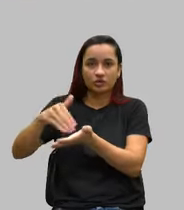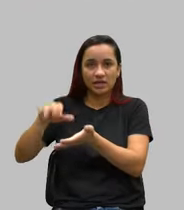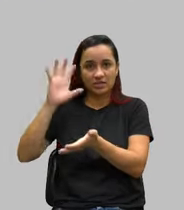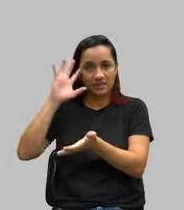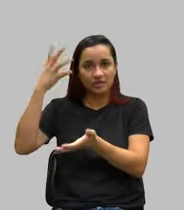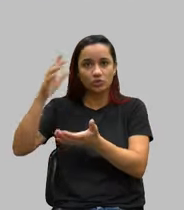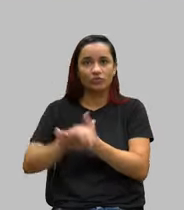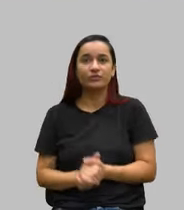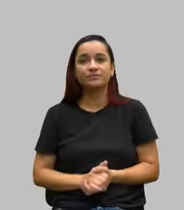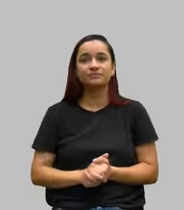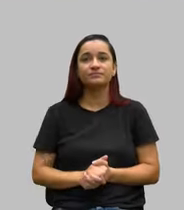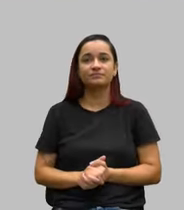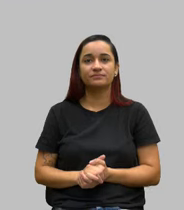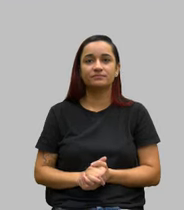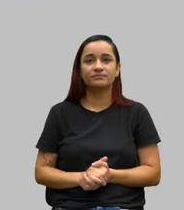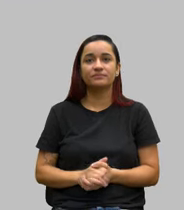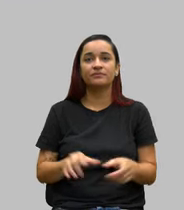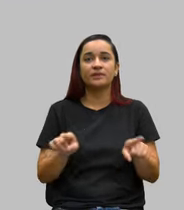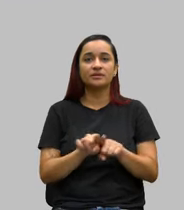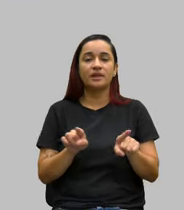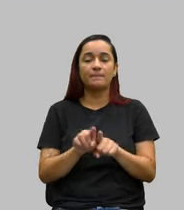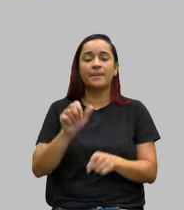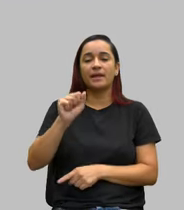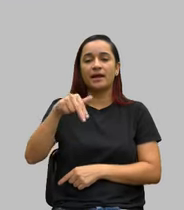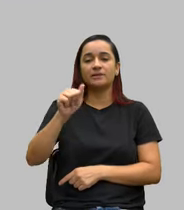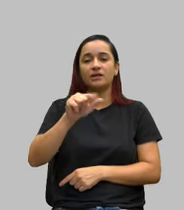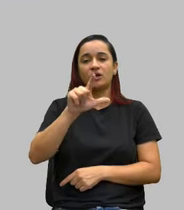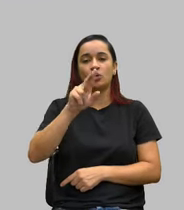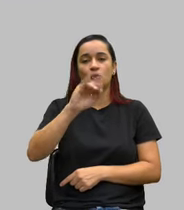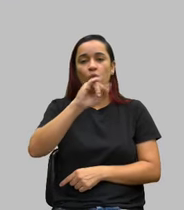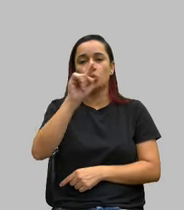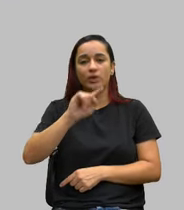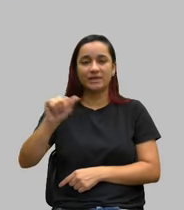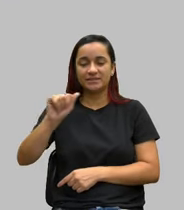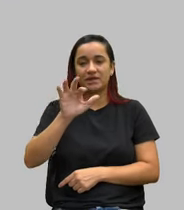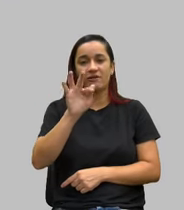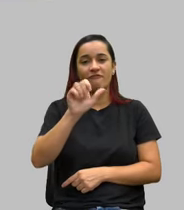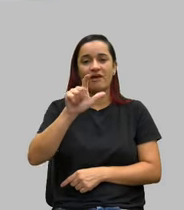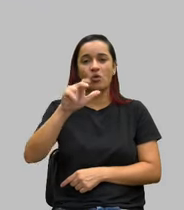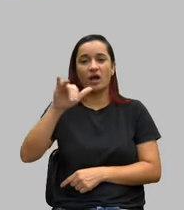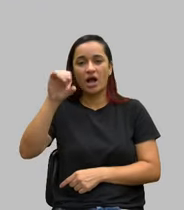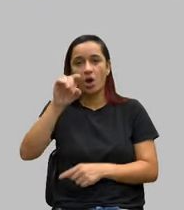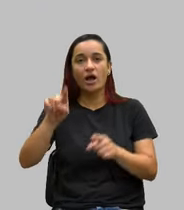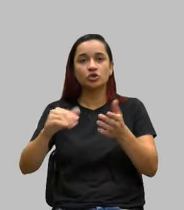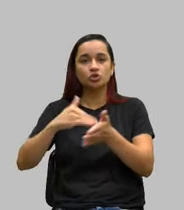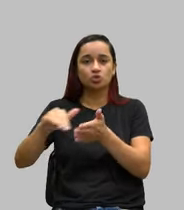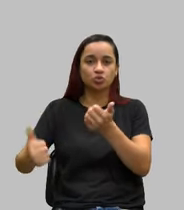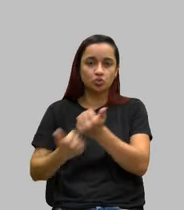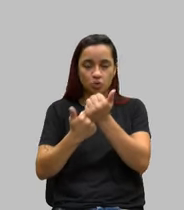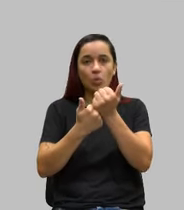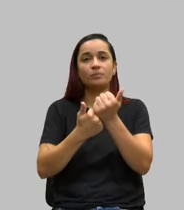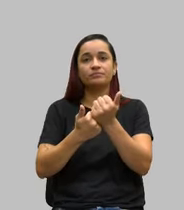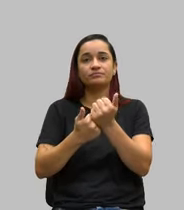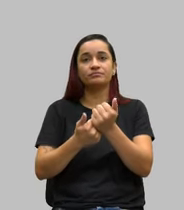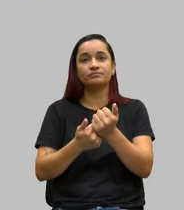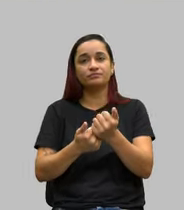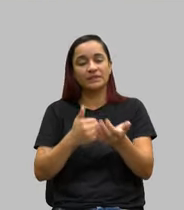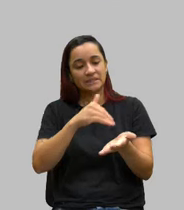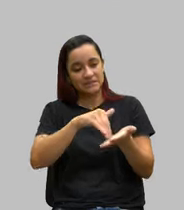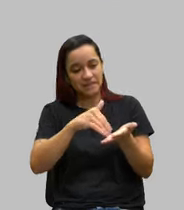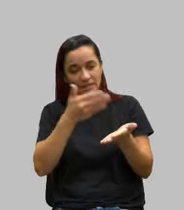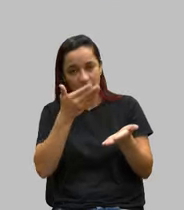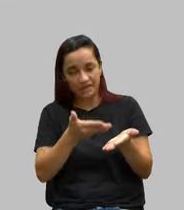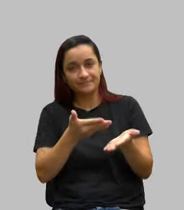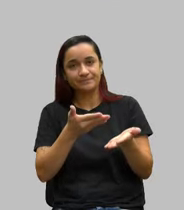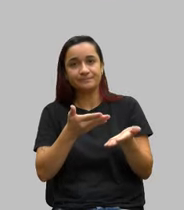né A senora Ana Luísa Silva Falcão subsecretária de gestão administrativa logística e tecnologia secretário eu posso